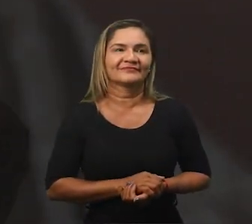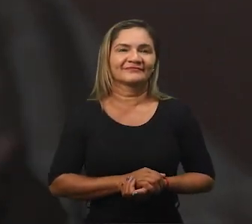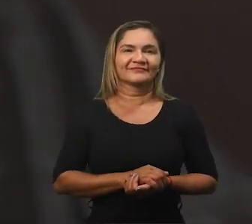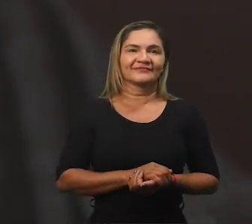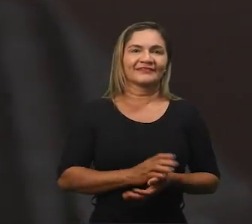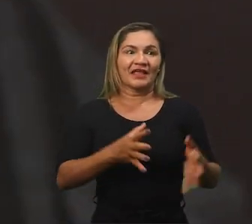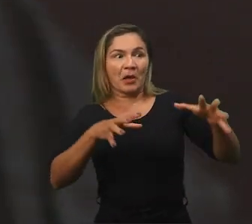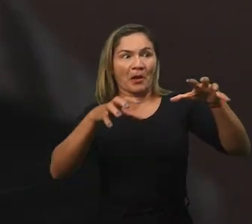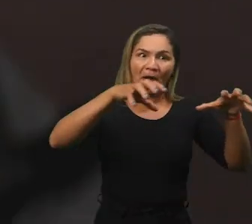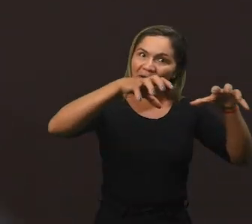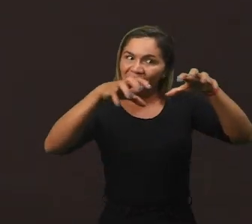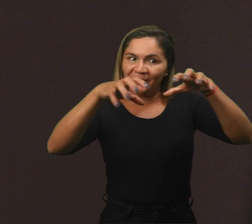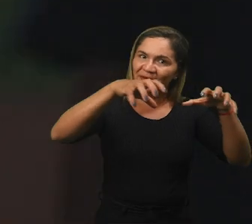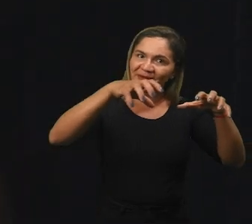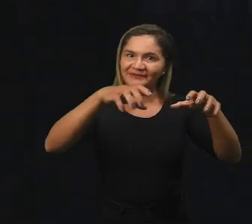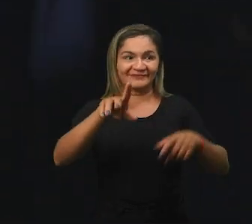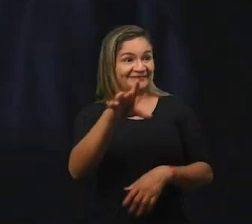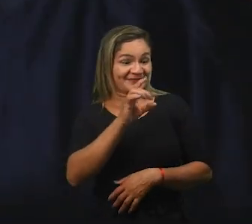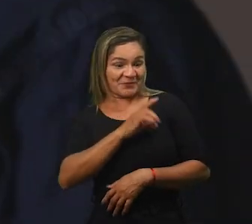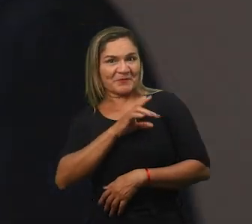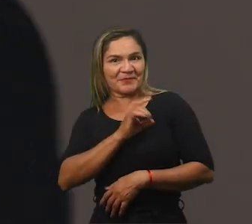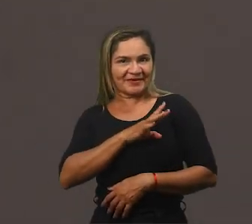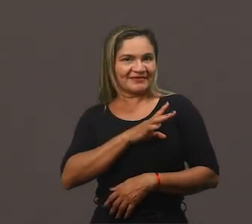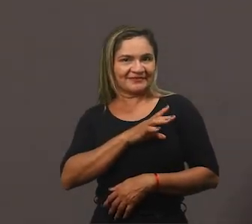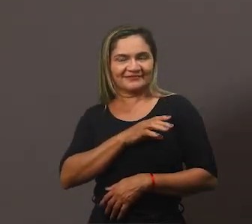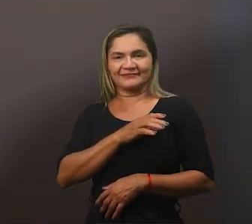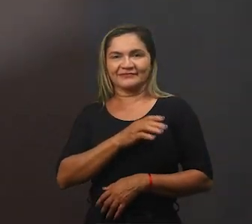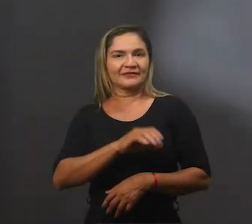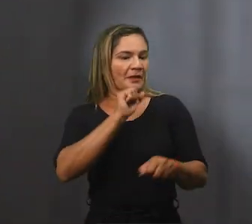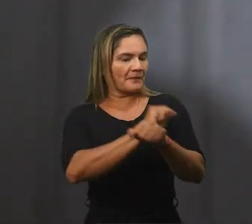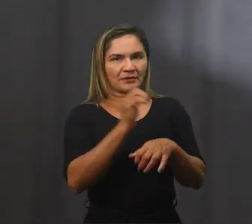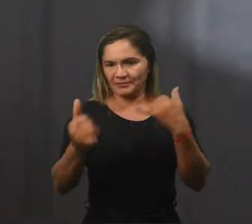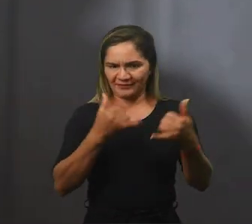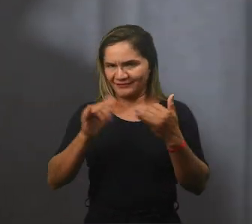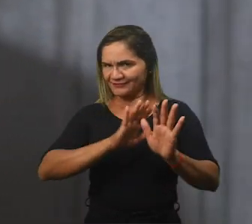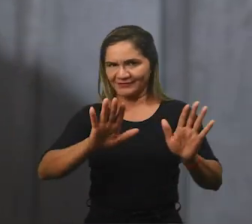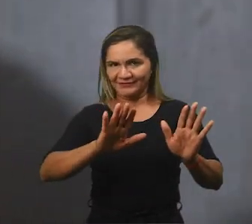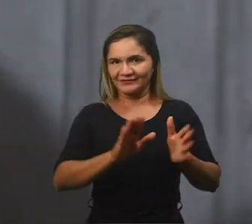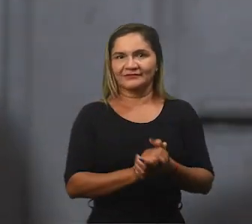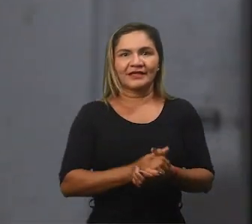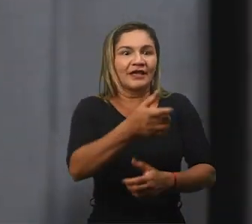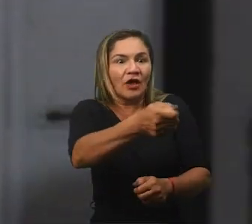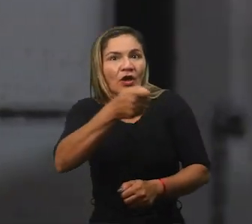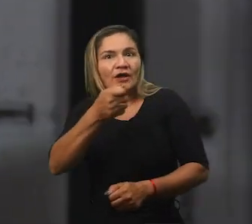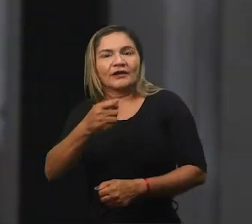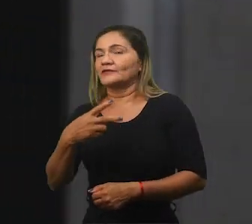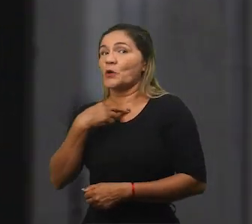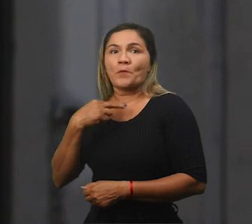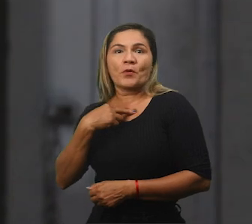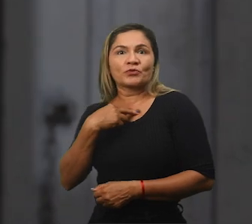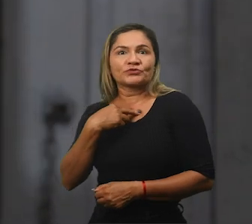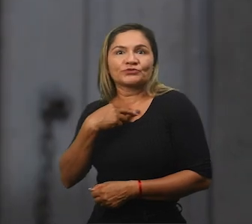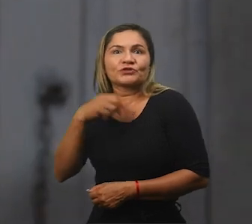trouxe até meu kit, ó. Ah, nossa senhora, eu não disse, mano. Fica de boa. Ei, mas não vai não. Pode ser uma mulher cabra, doido.